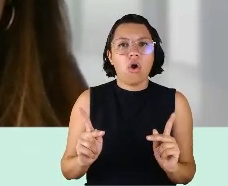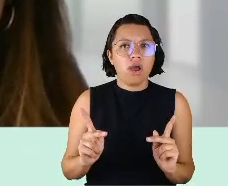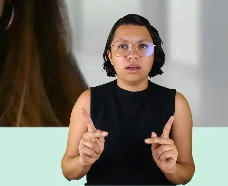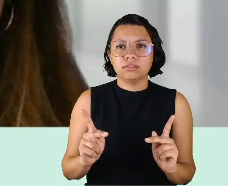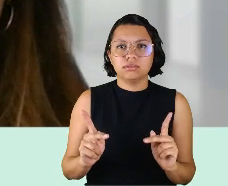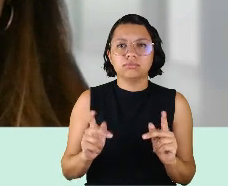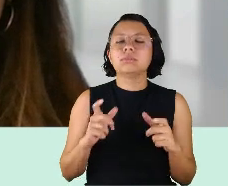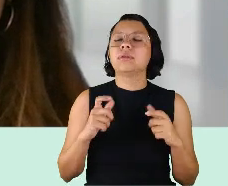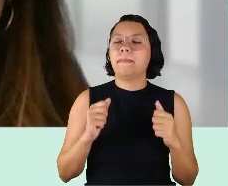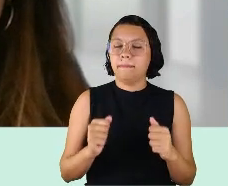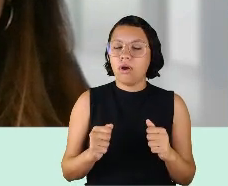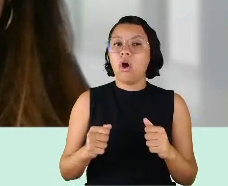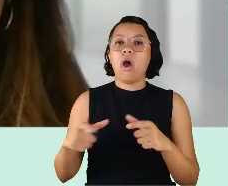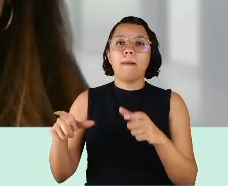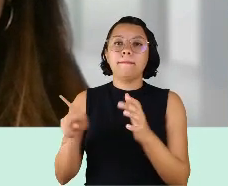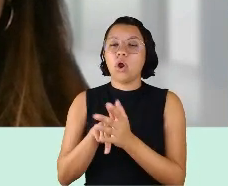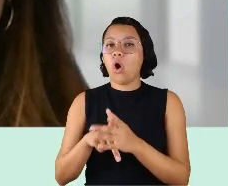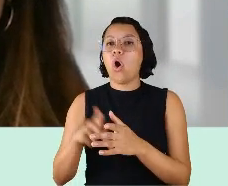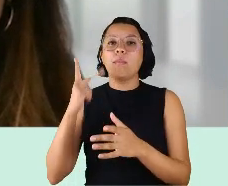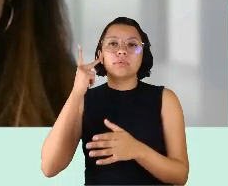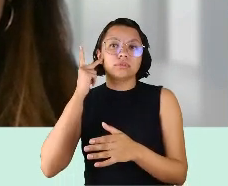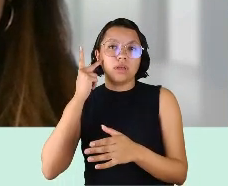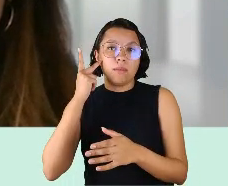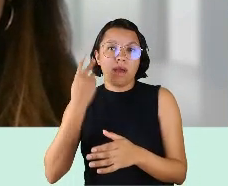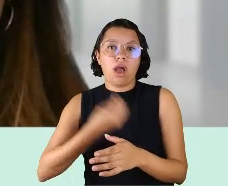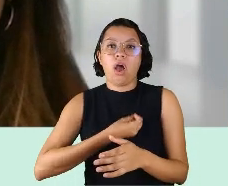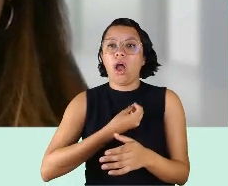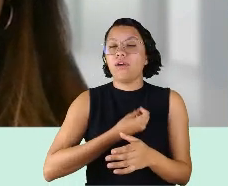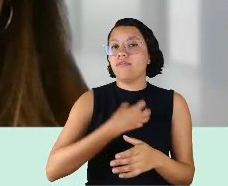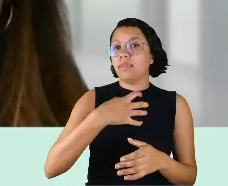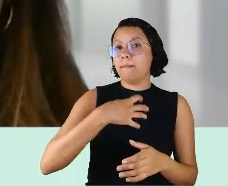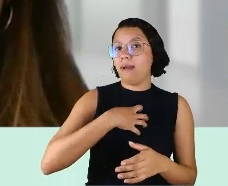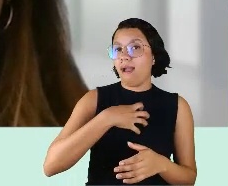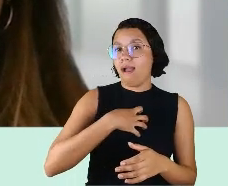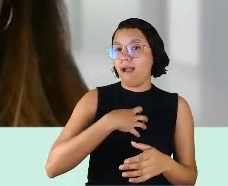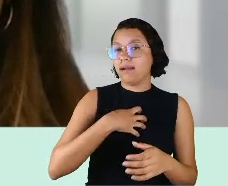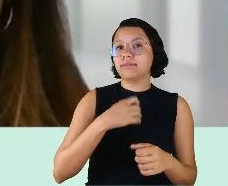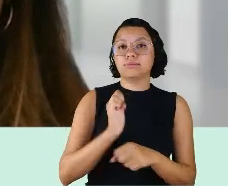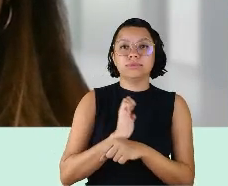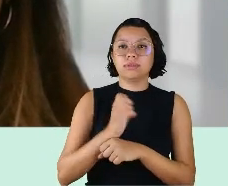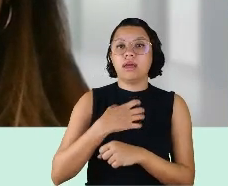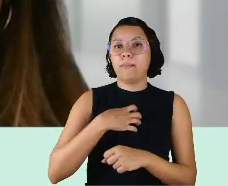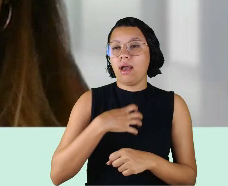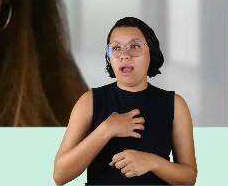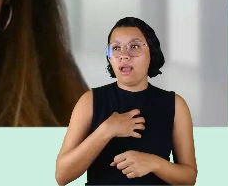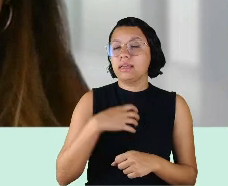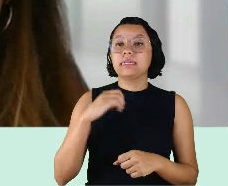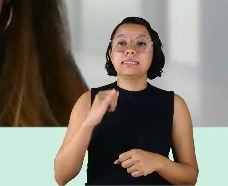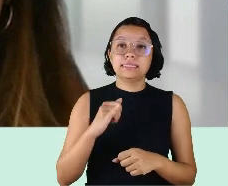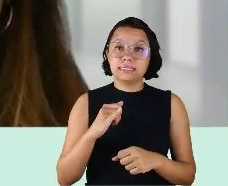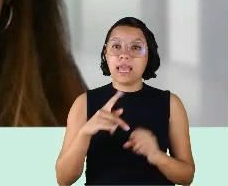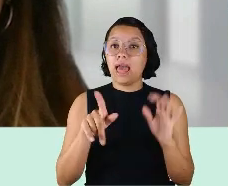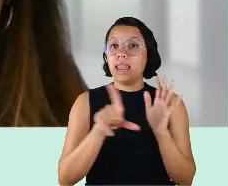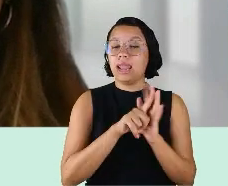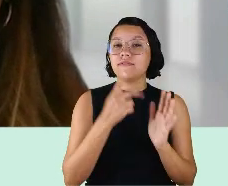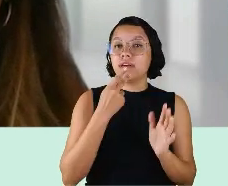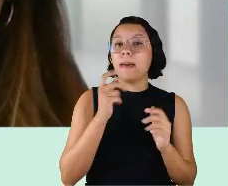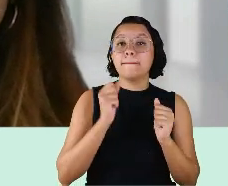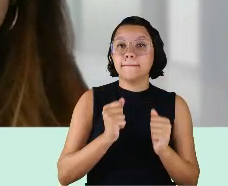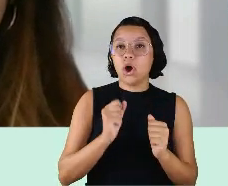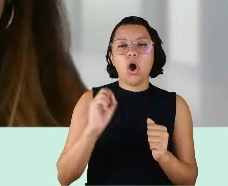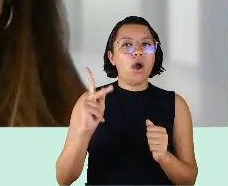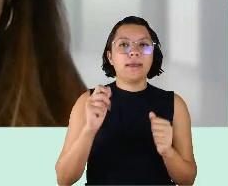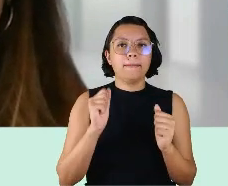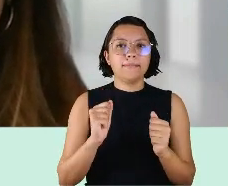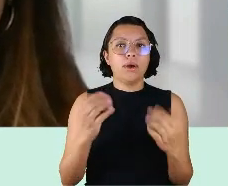ok, você pode estar em São Paulo, né, lotado em São Paulo e morar na Bahia. Se a LOMAN disser que pode, então